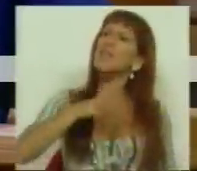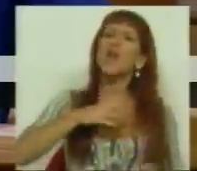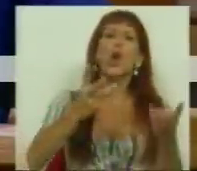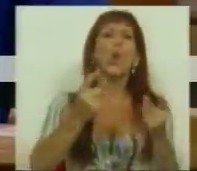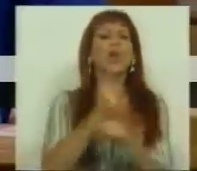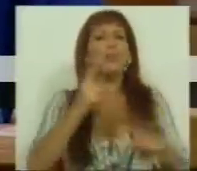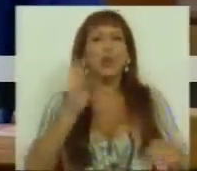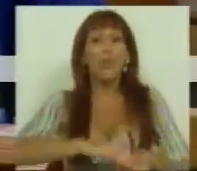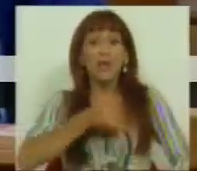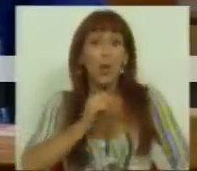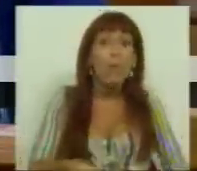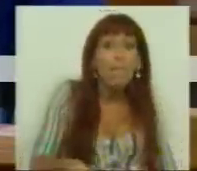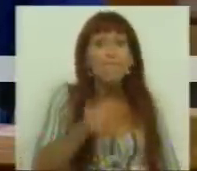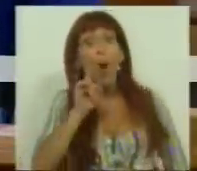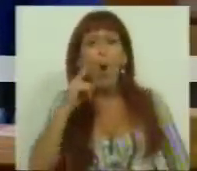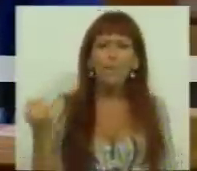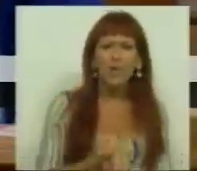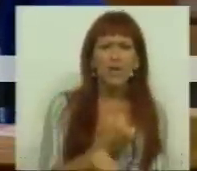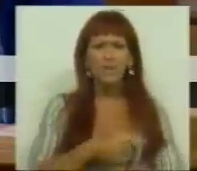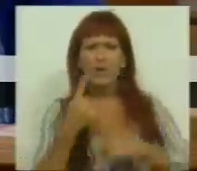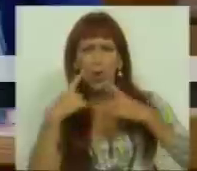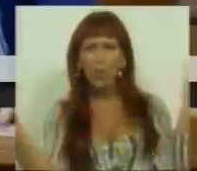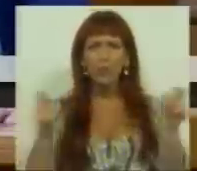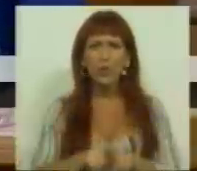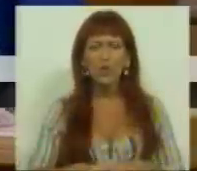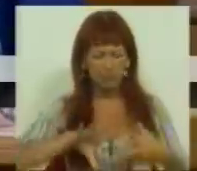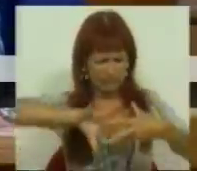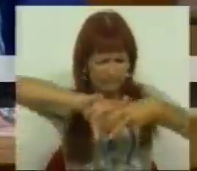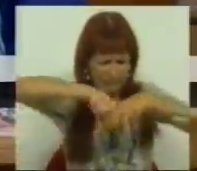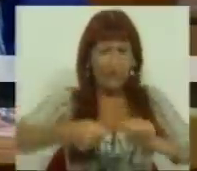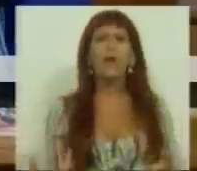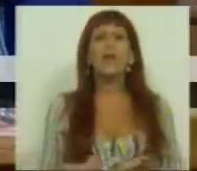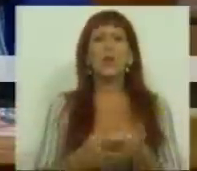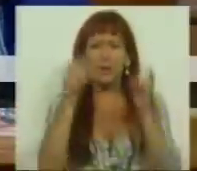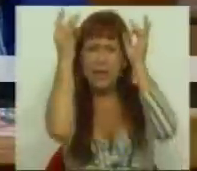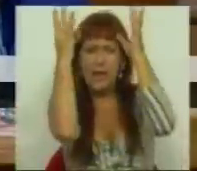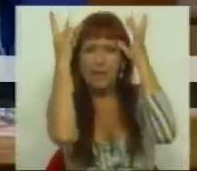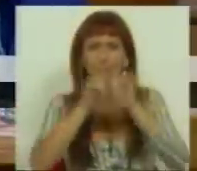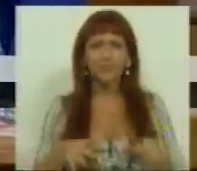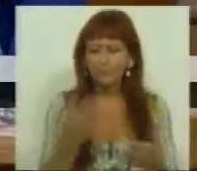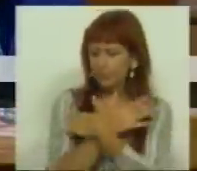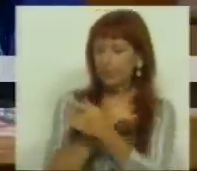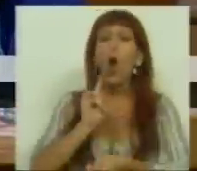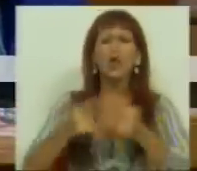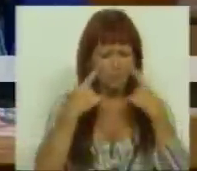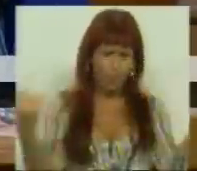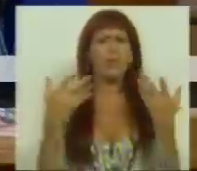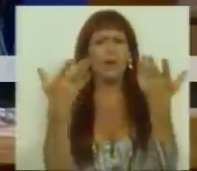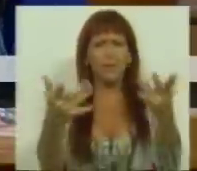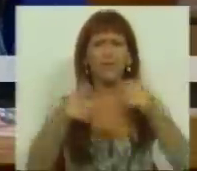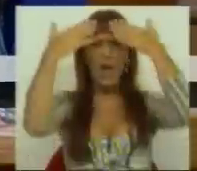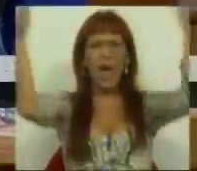por uma decisão ilegal, um serviço público dilacerado e uma negociata entre amigos com aquilo que é público.